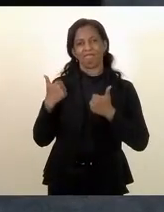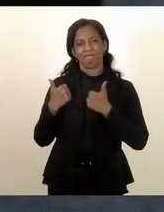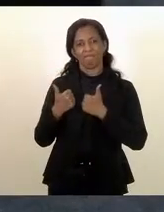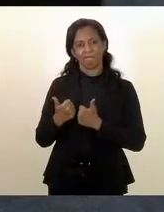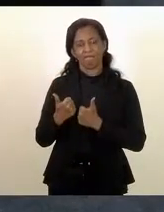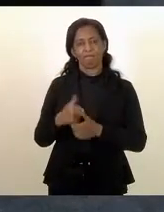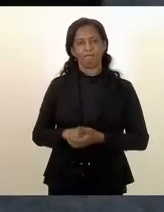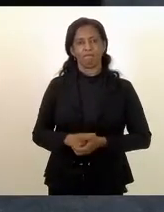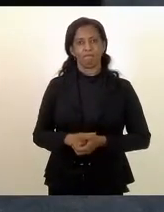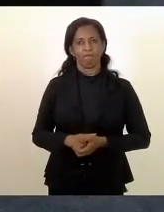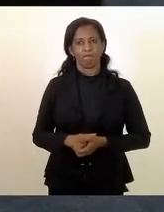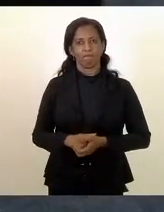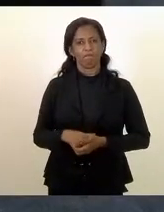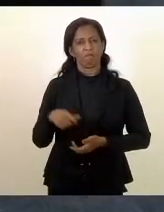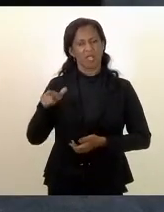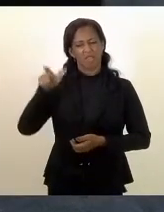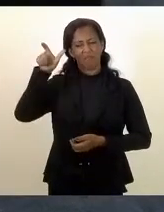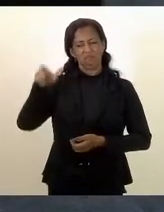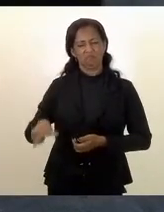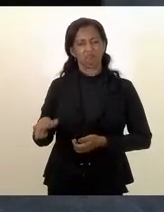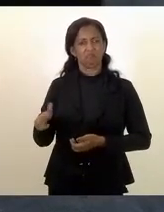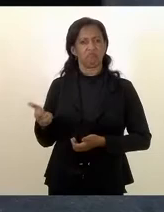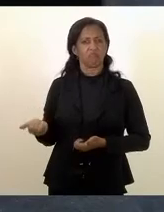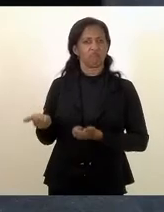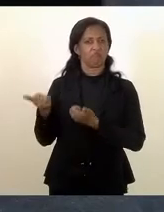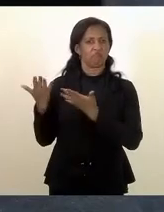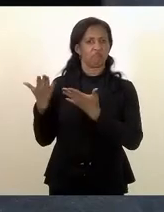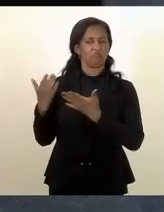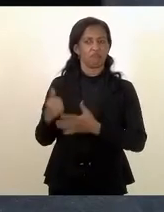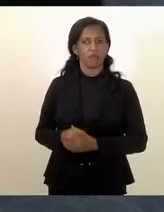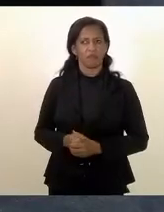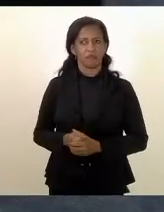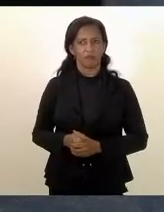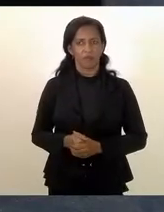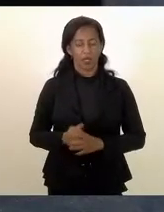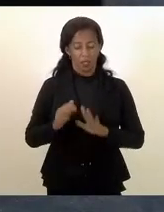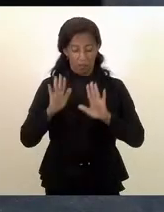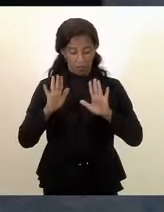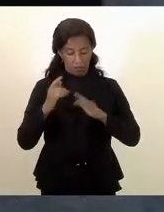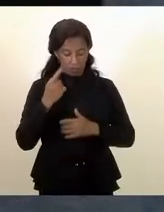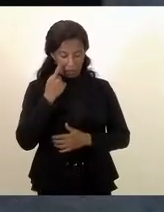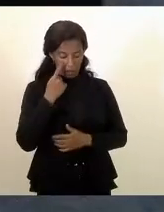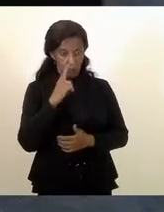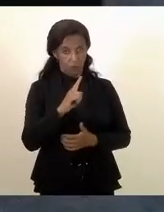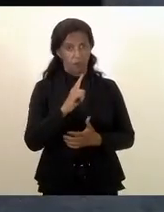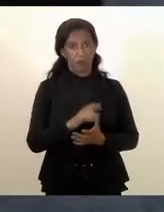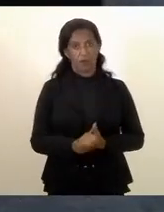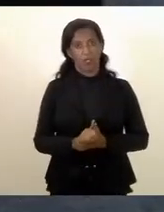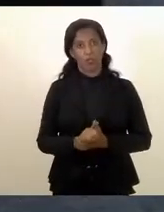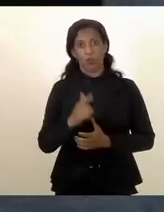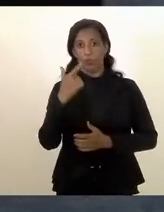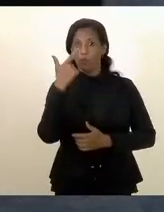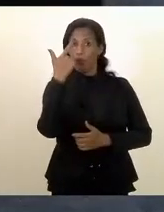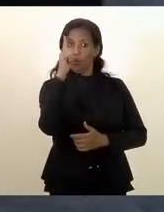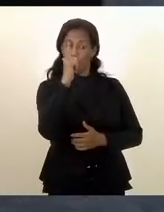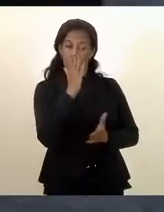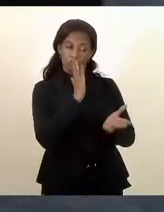um grande parlamentar entretanto eu vejo a questão por outro caminho